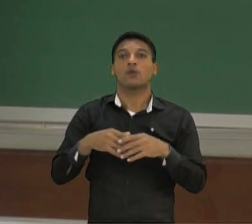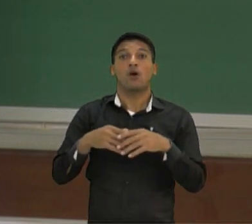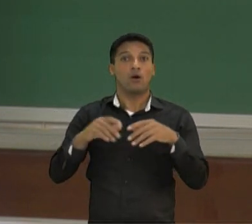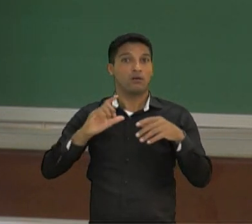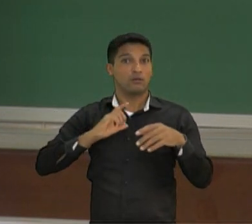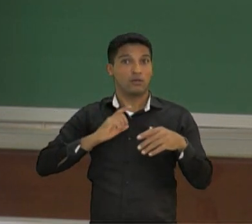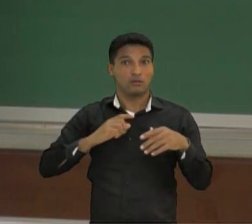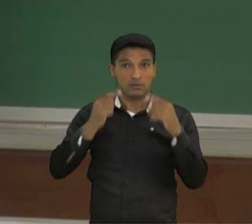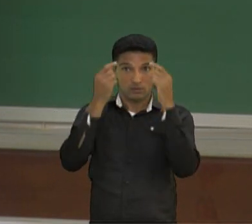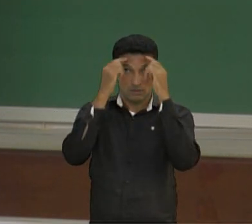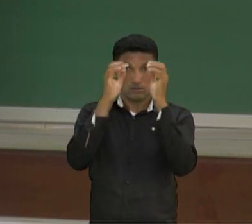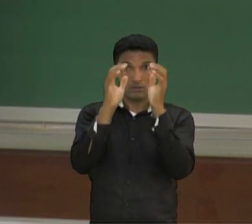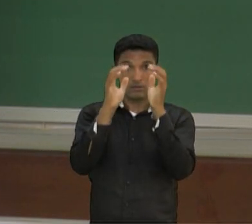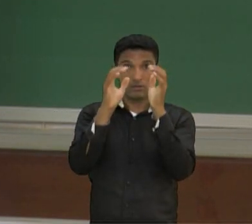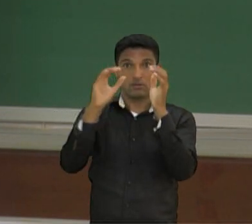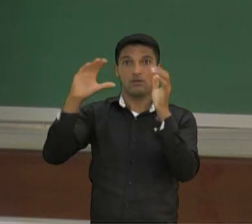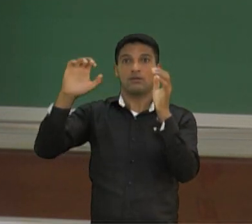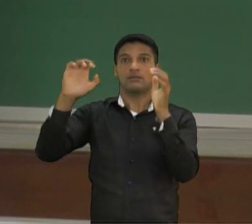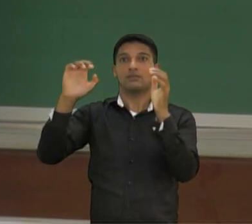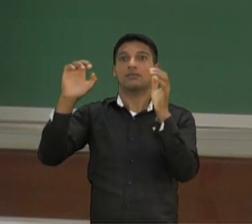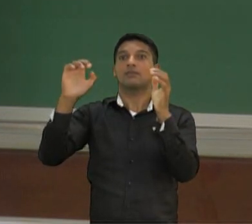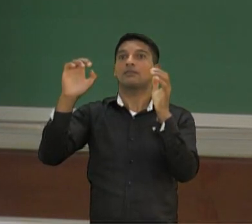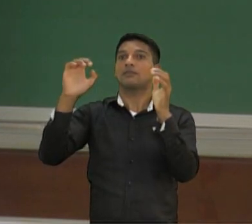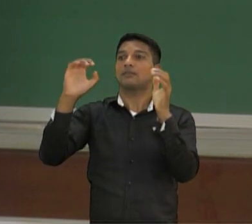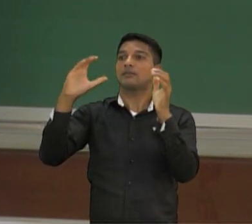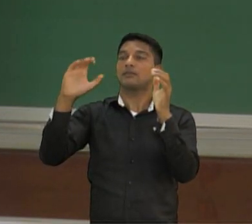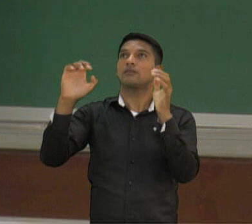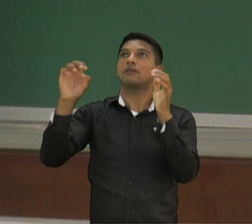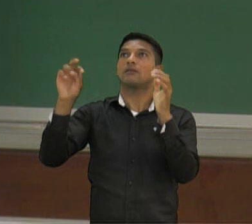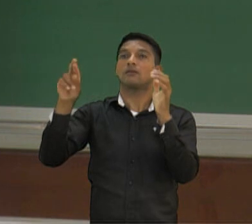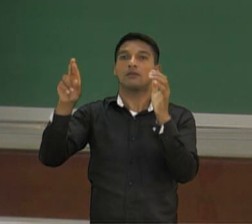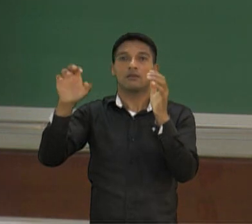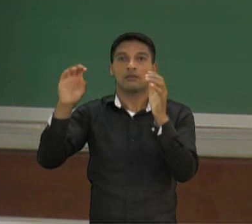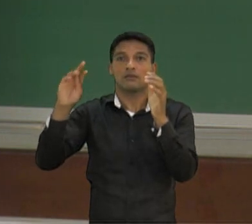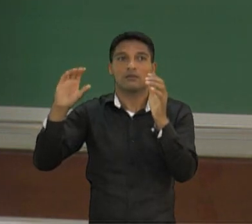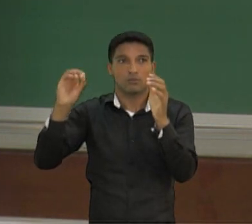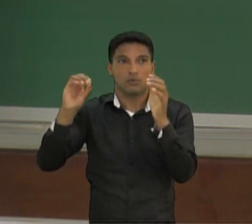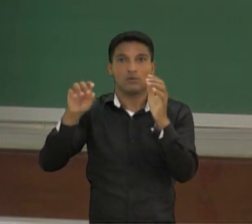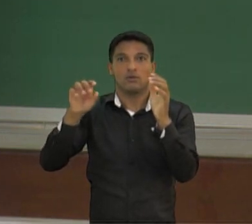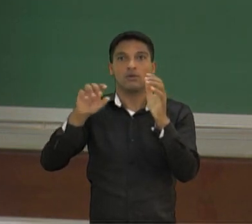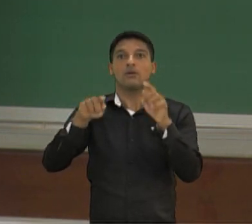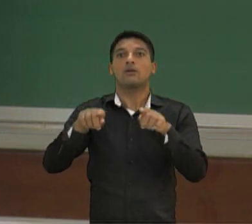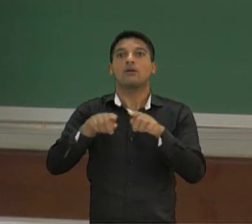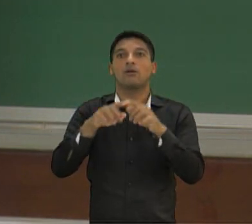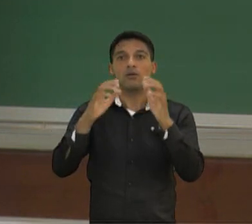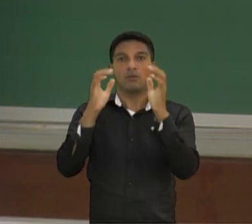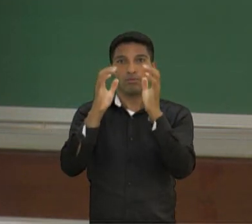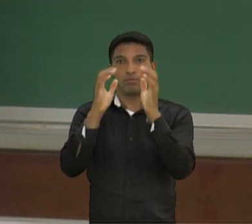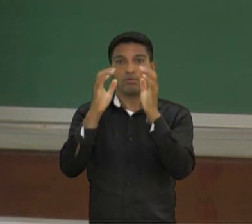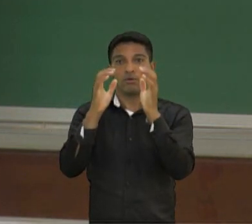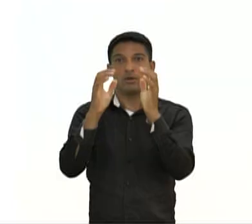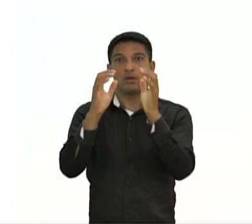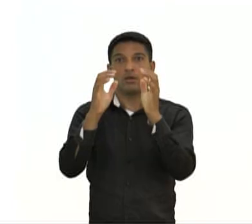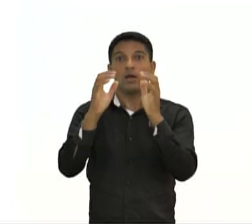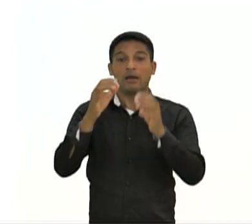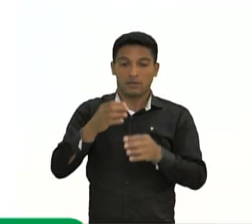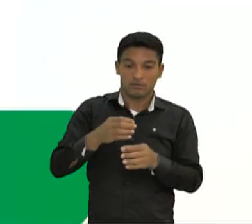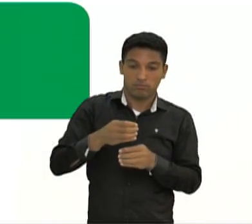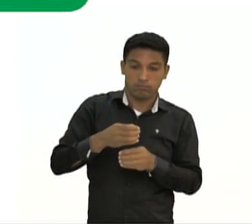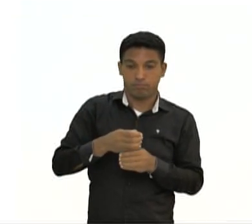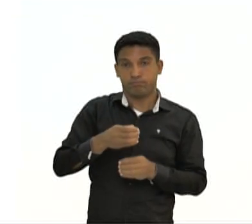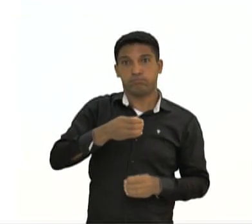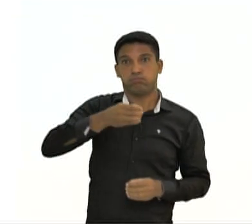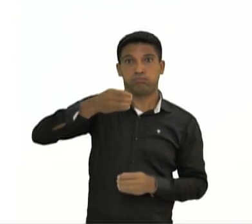Cérebro, encéfalo ali, né, o tronco encefálico, e a medula espinhal ou espinal, tá? Então, isso daqui